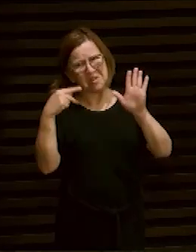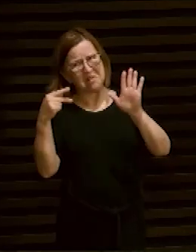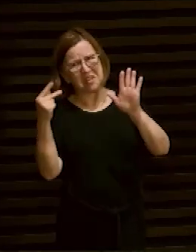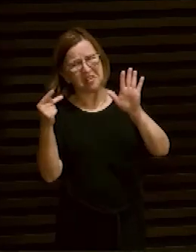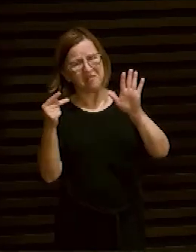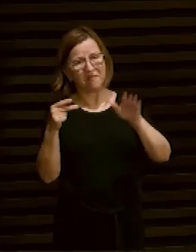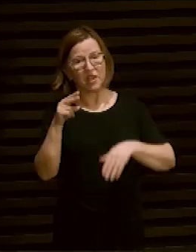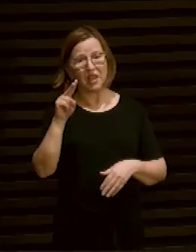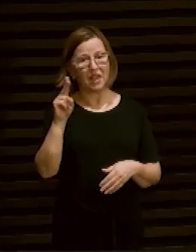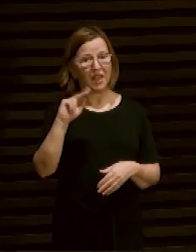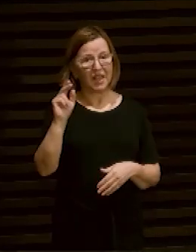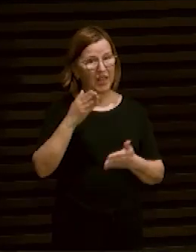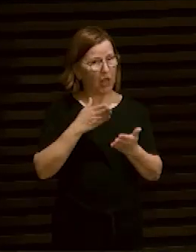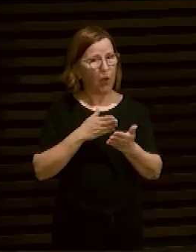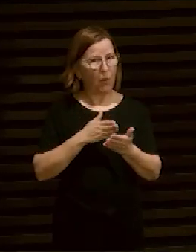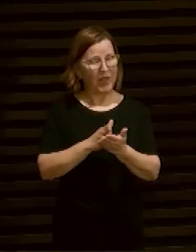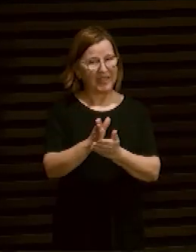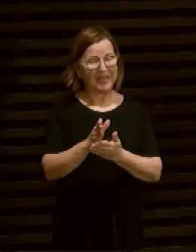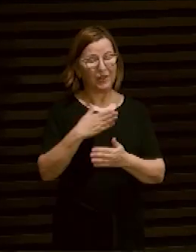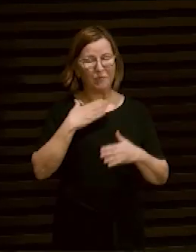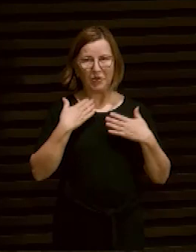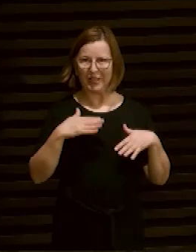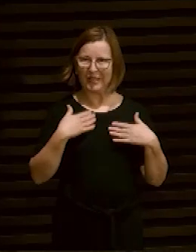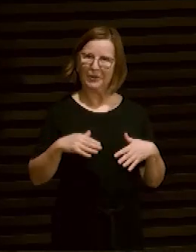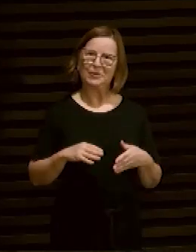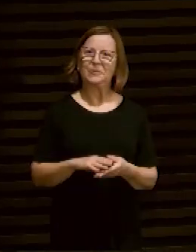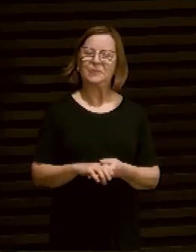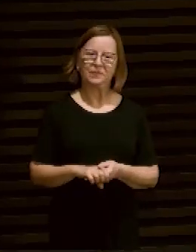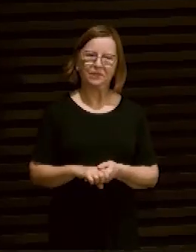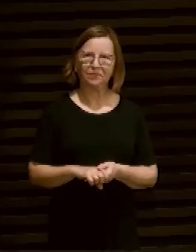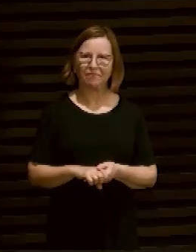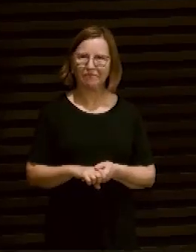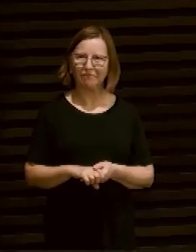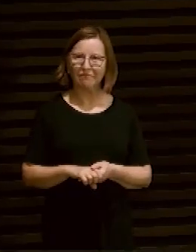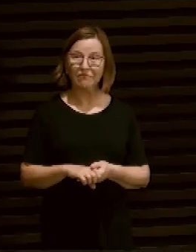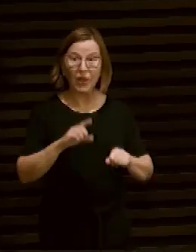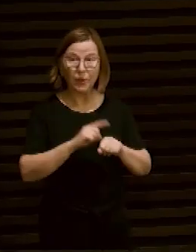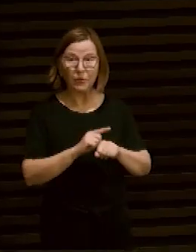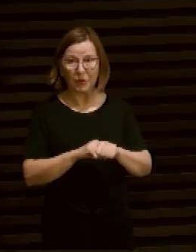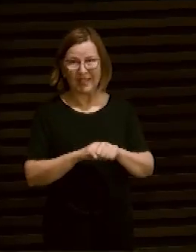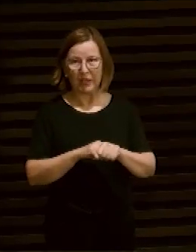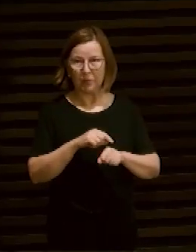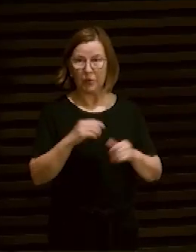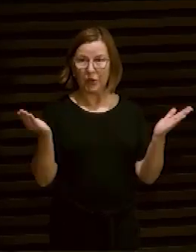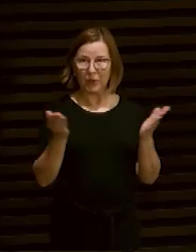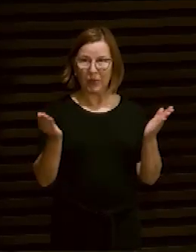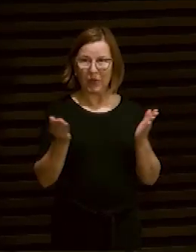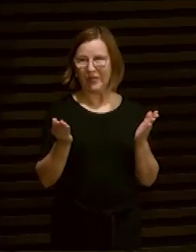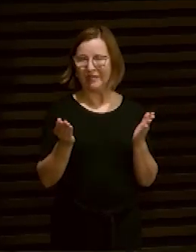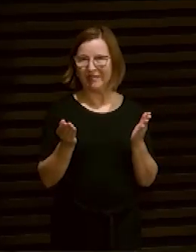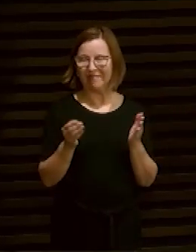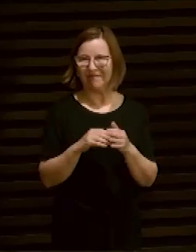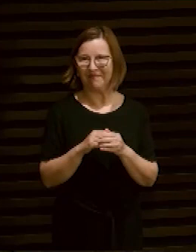exortai-vos mutuamente cada dia durante o tempo que se chama hoje, a fim de que nenhum de